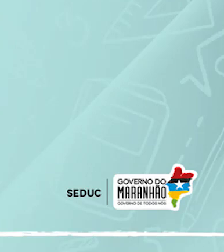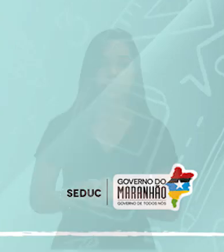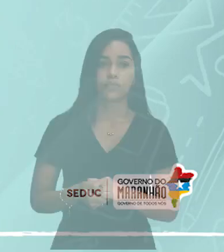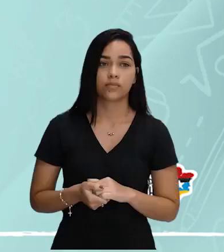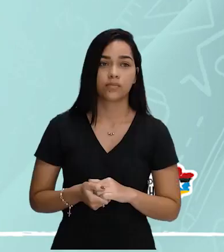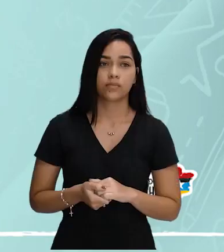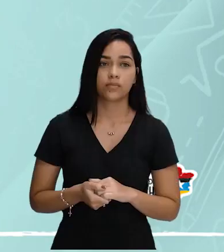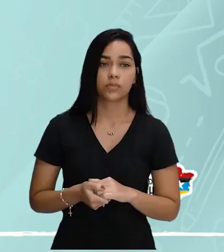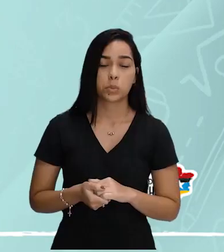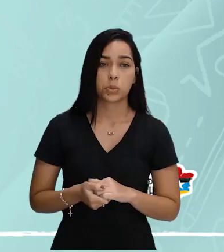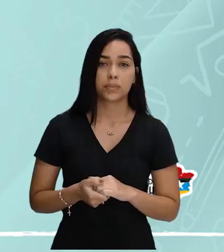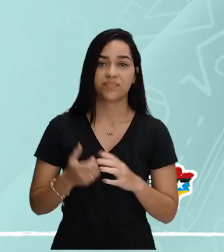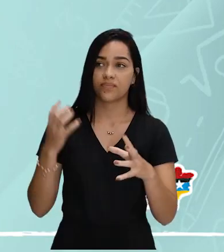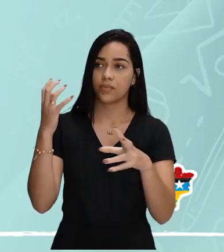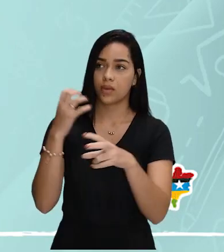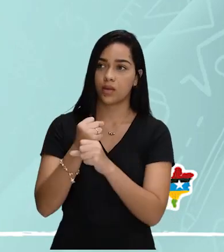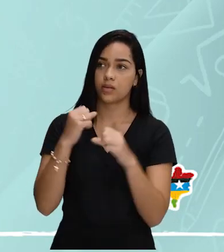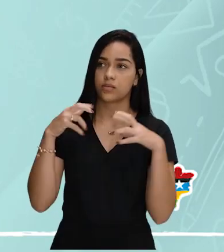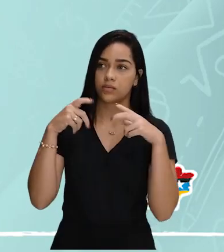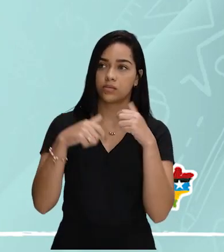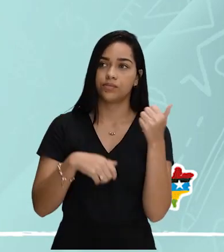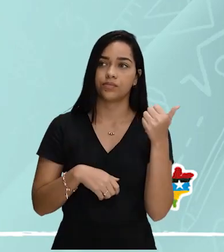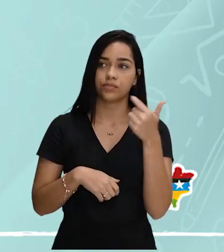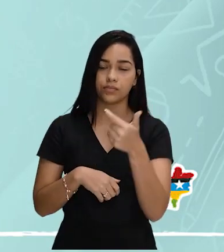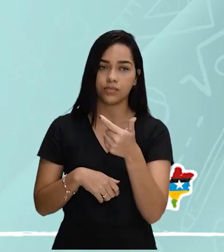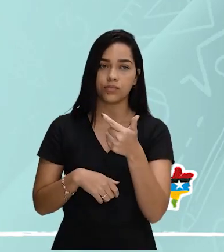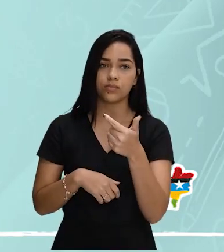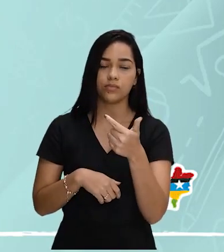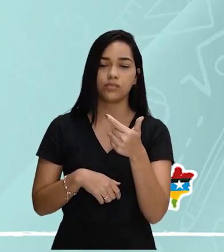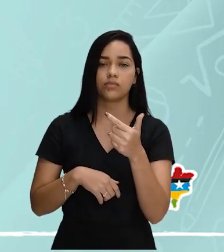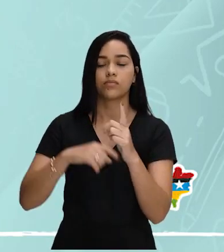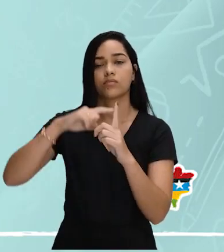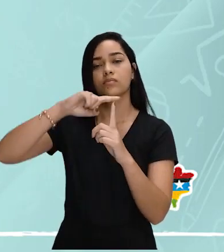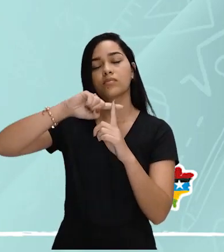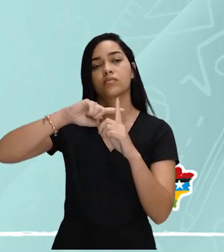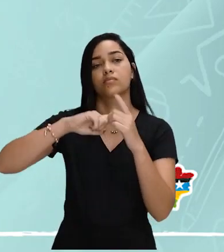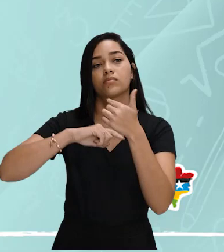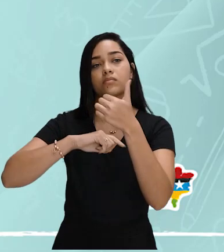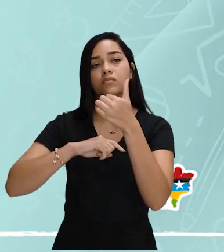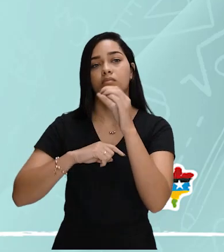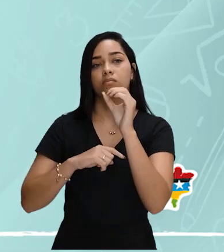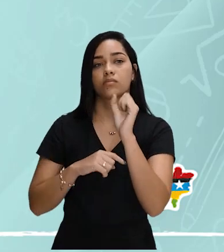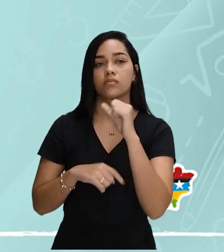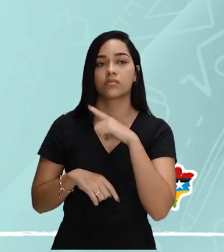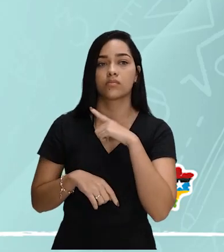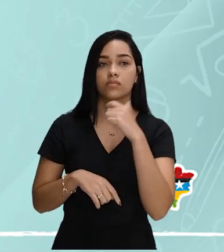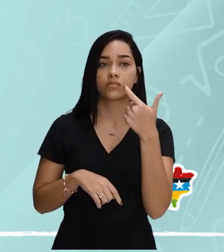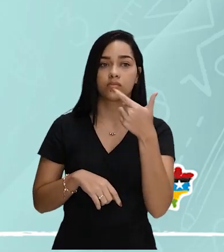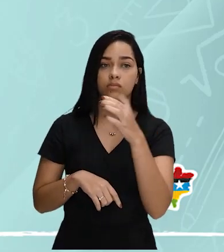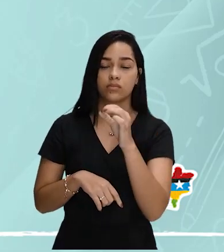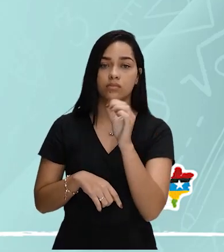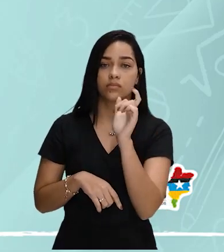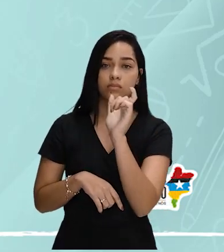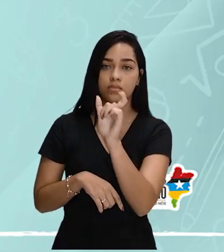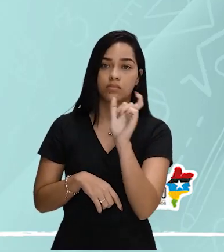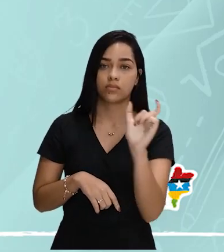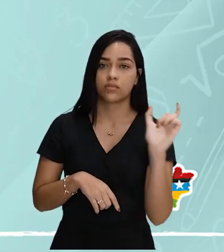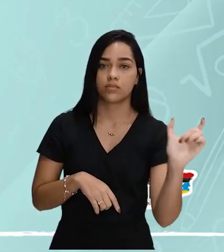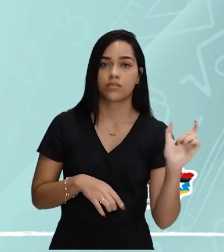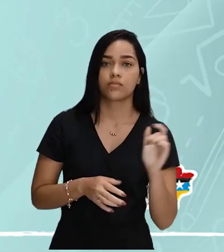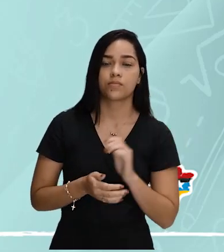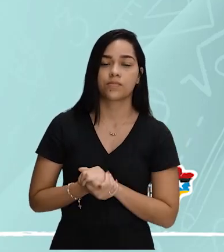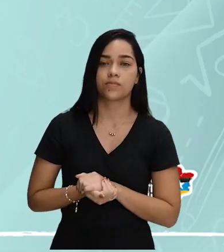tá então somando aí 12 com 108 você vai ter 120 palavras